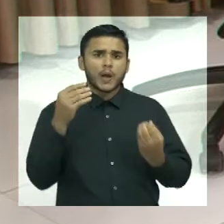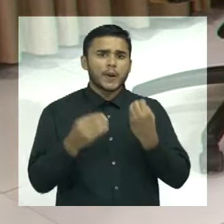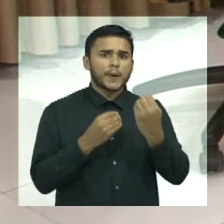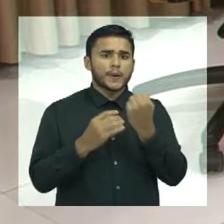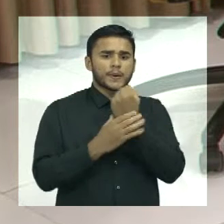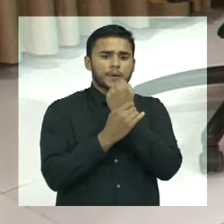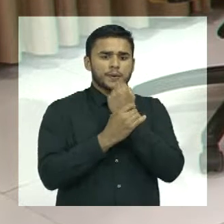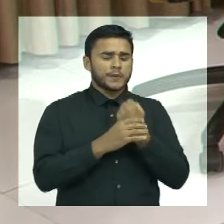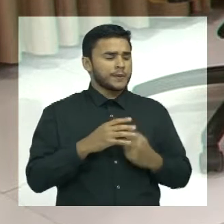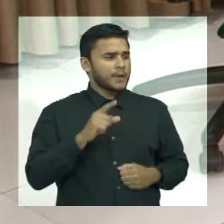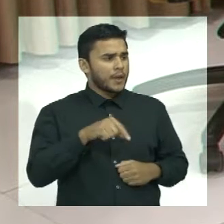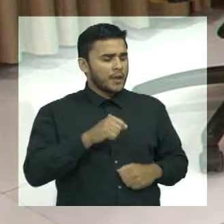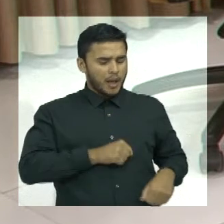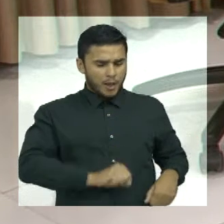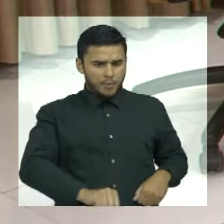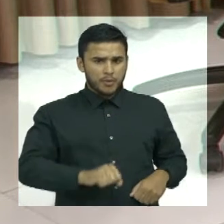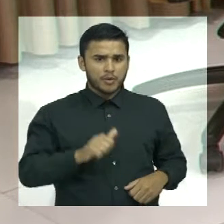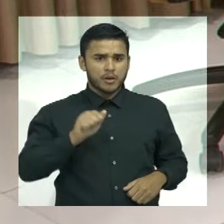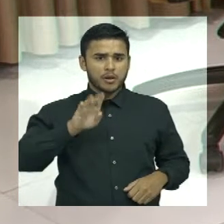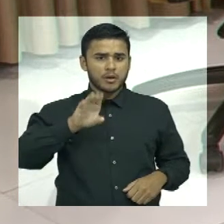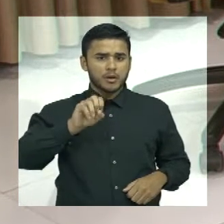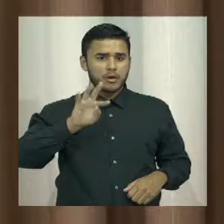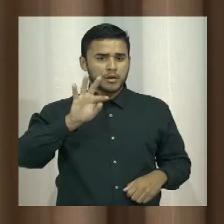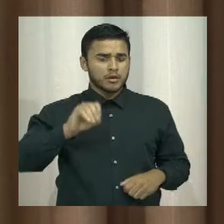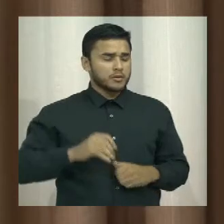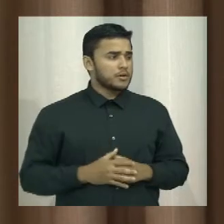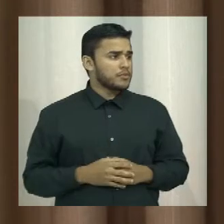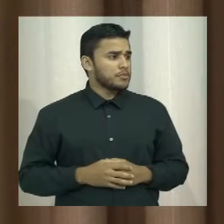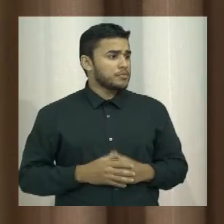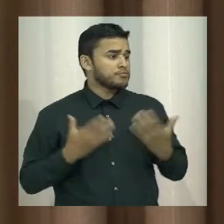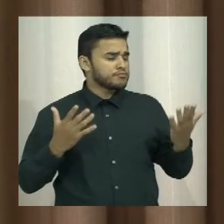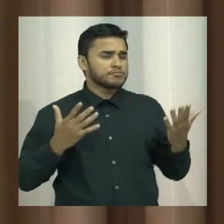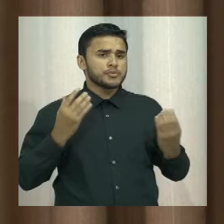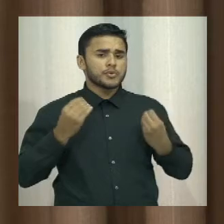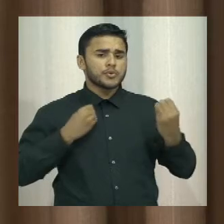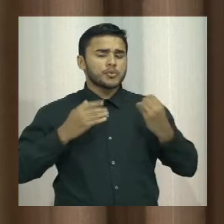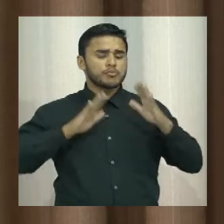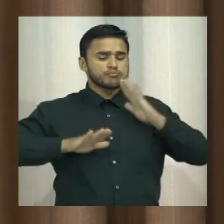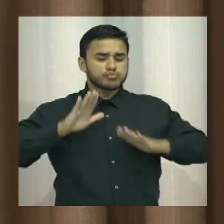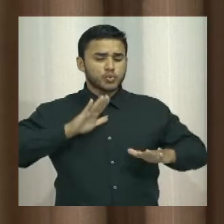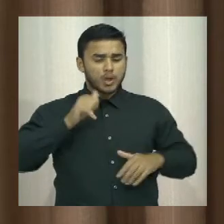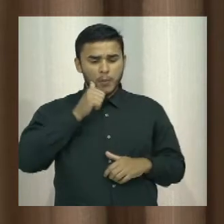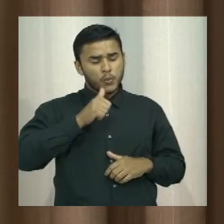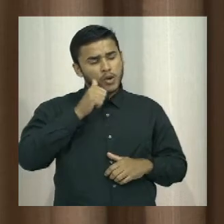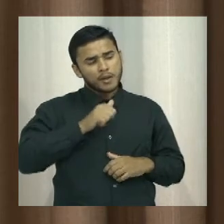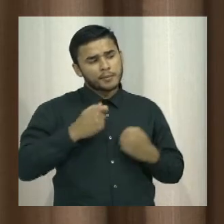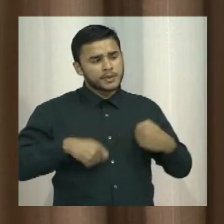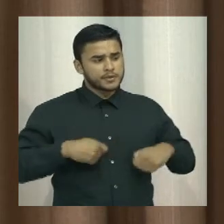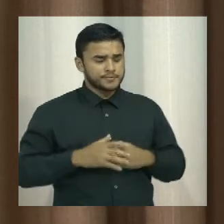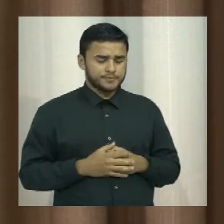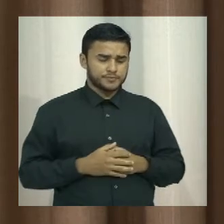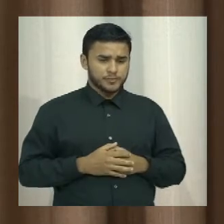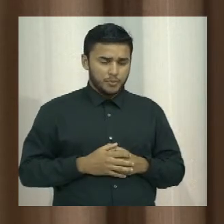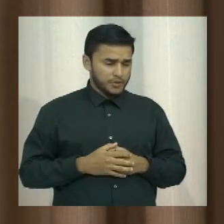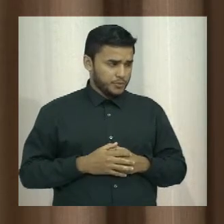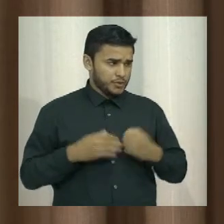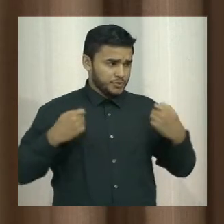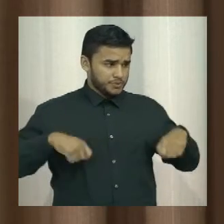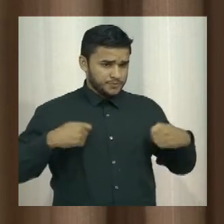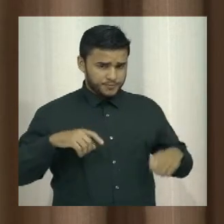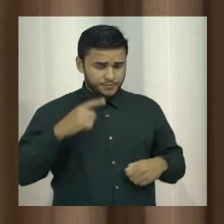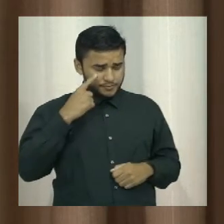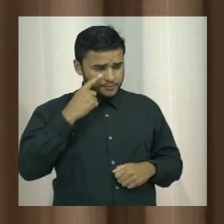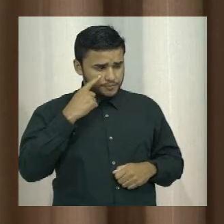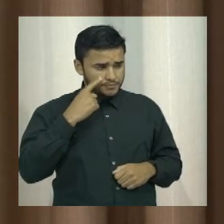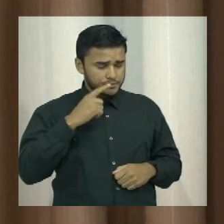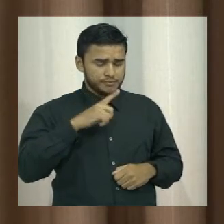dos malefícios do aborto, ele vem também a questão com cuidado da mulher, como o senhor bem citou. São meninas novas, jovens,